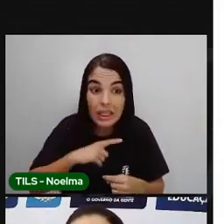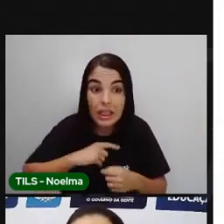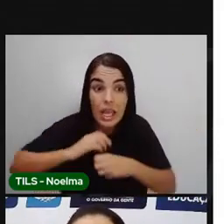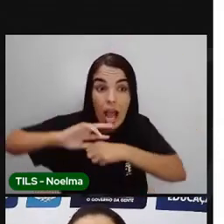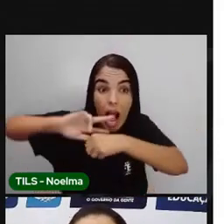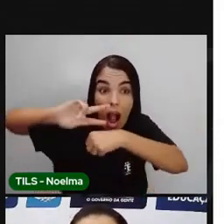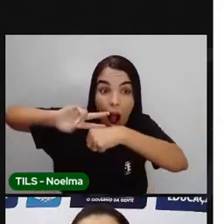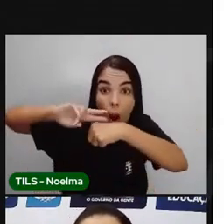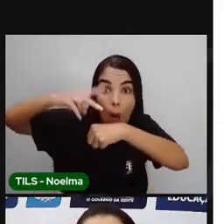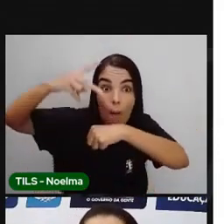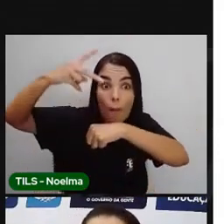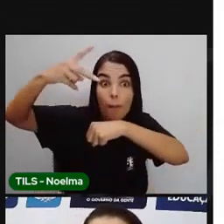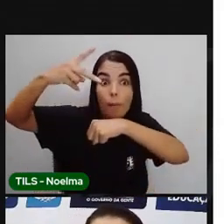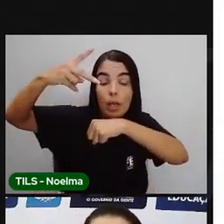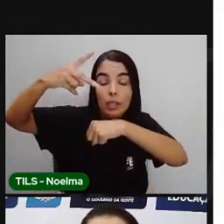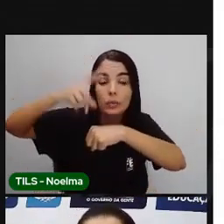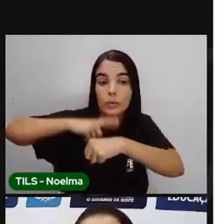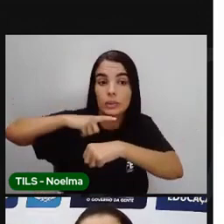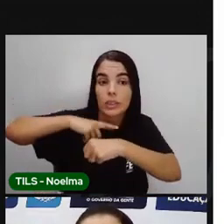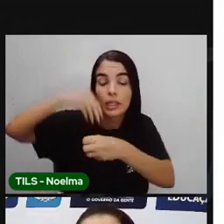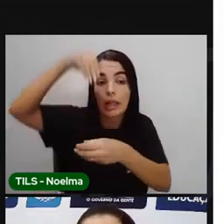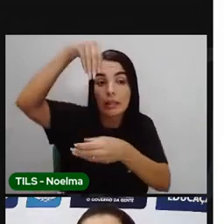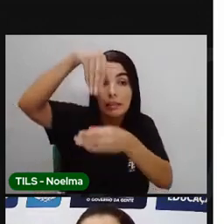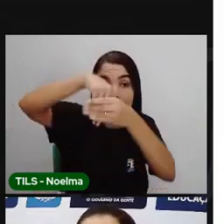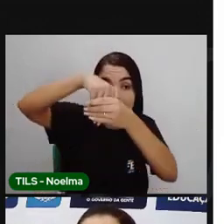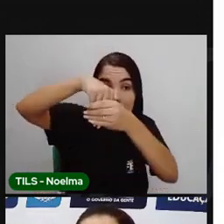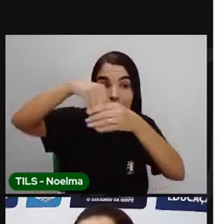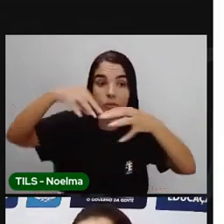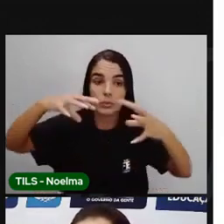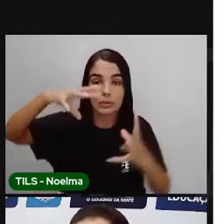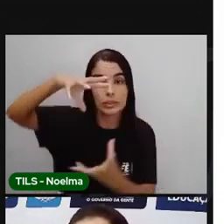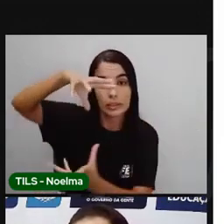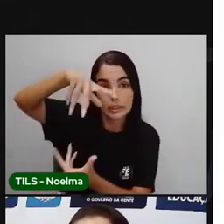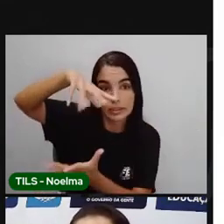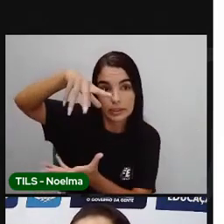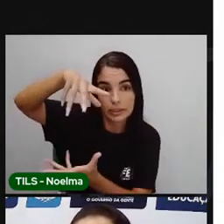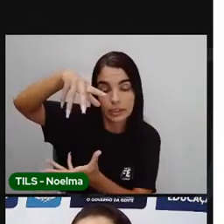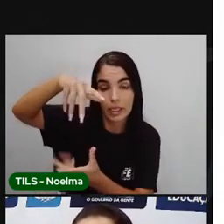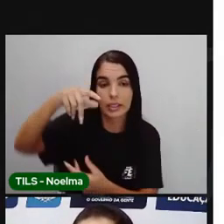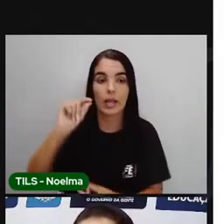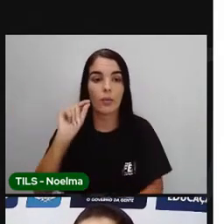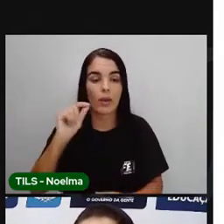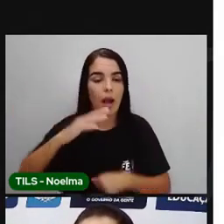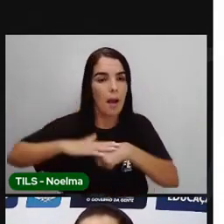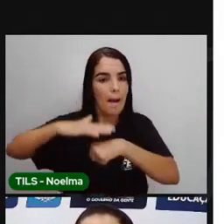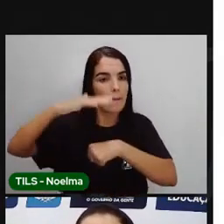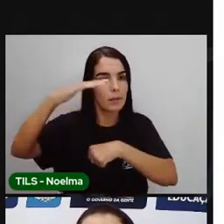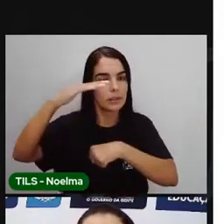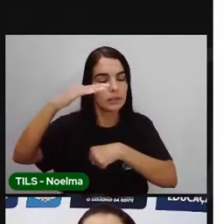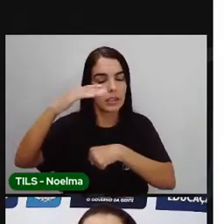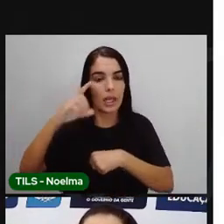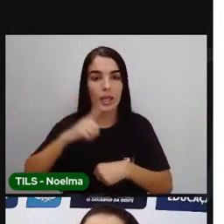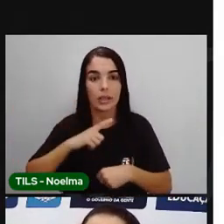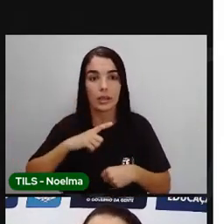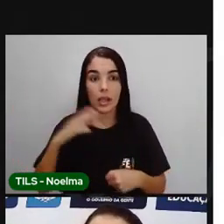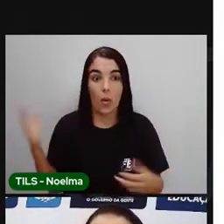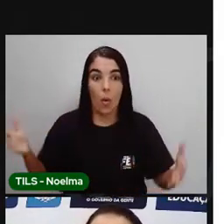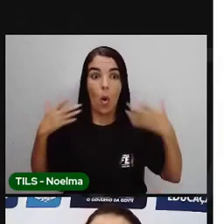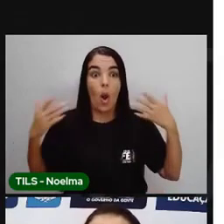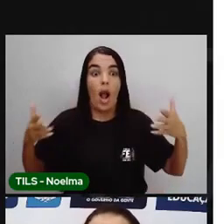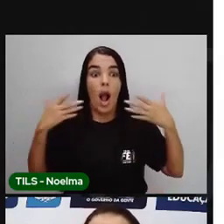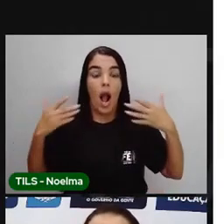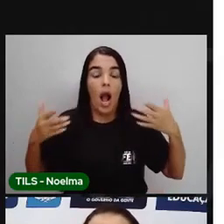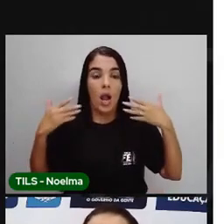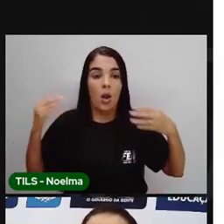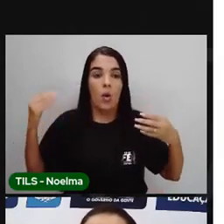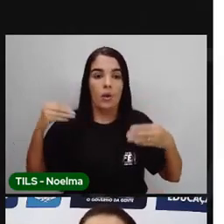a quantidade de dióxido de carbono, do gás carbono na atmosfera? Se eu aumento a quantidade, quando o calor entrar